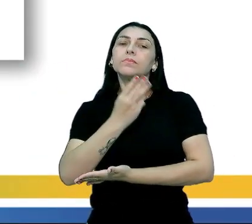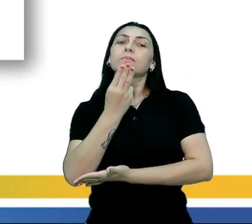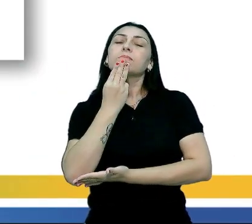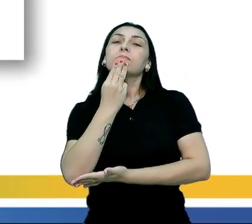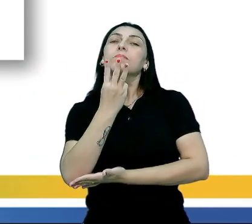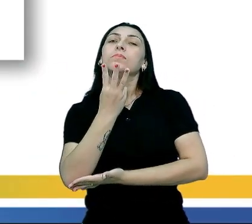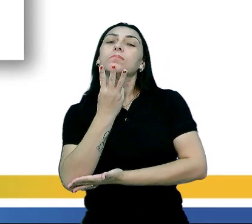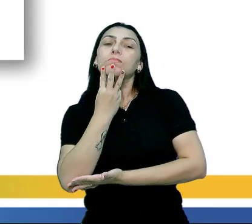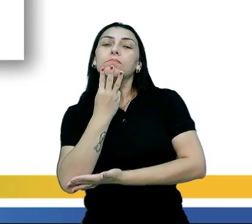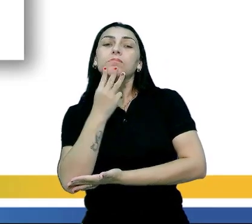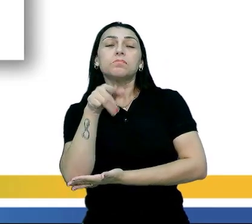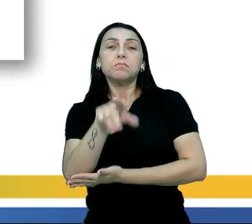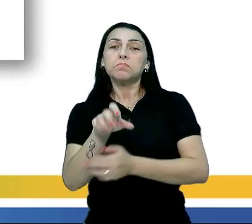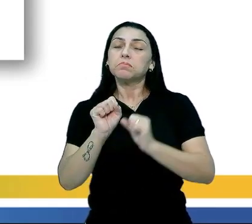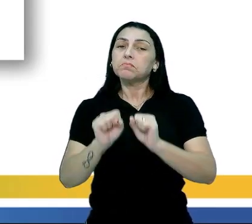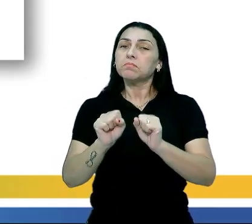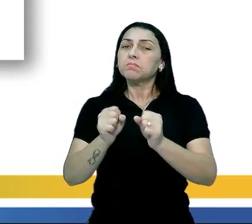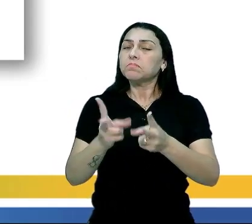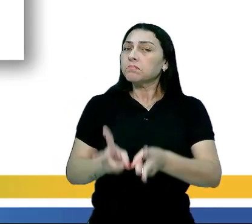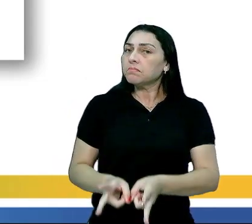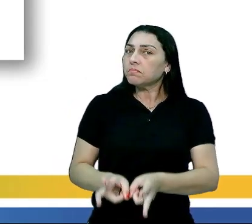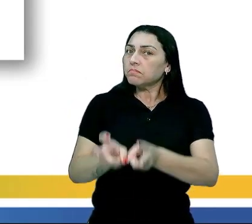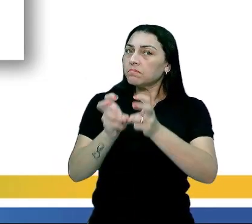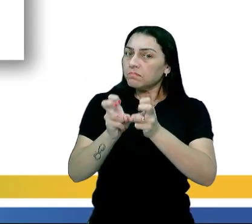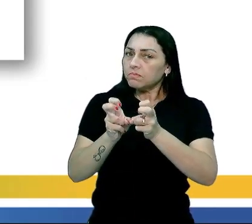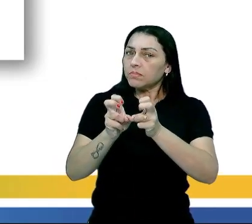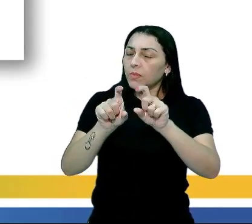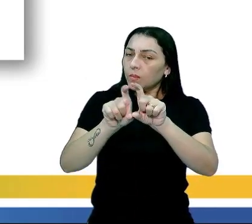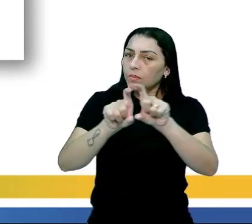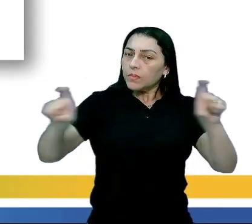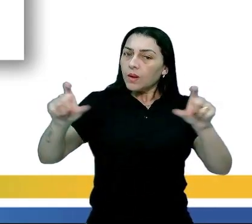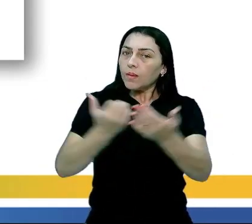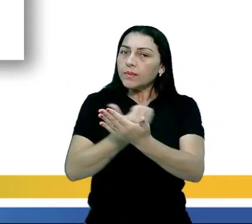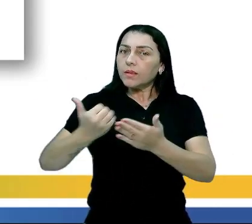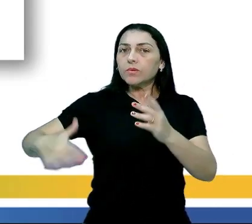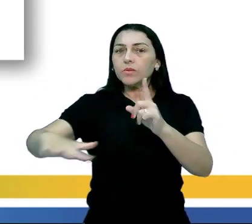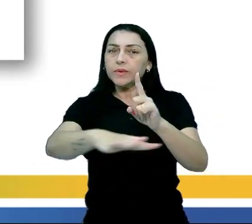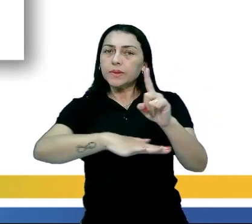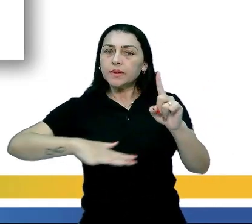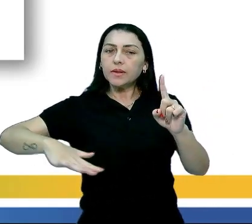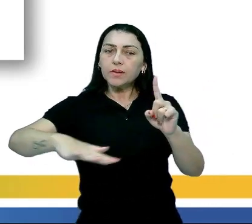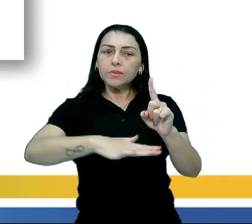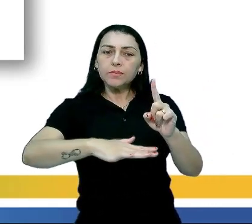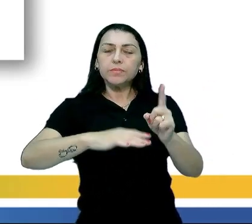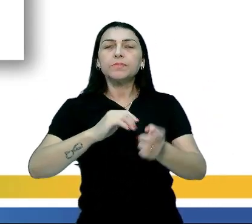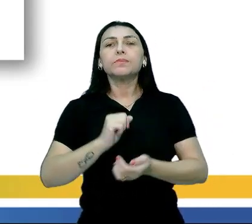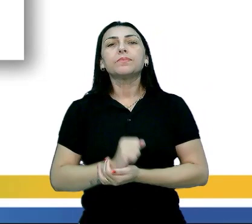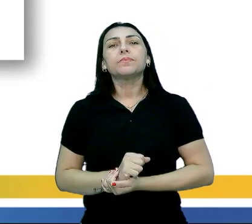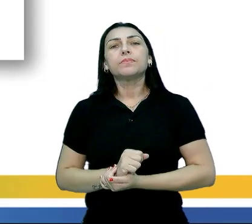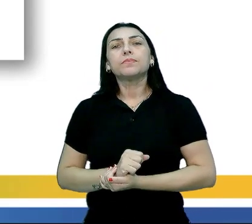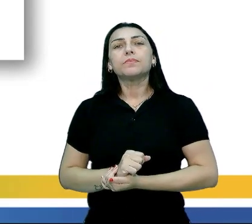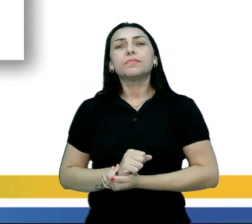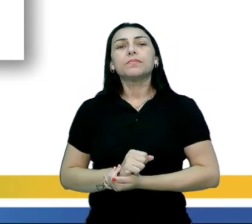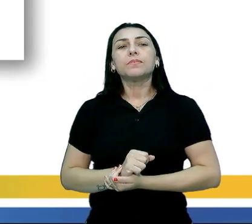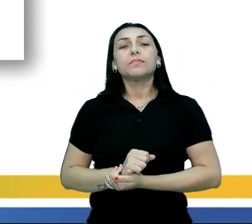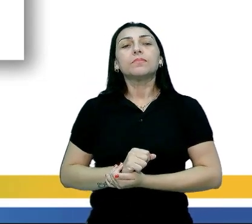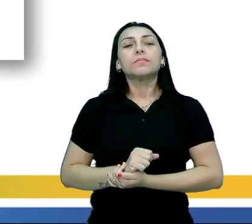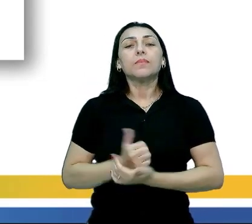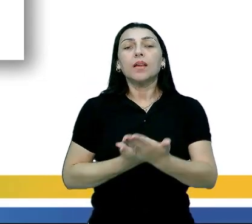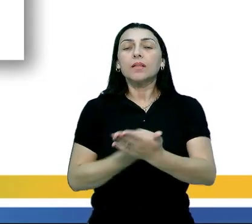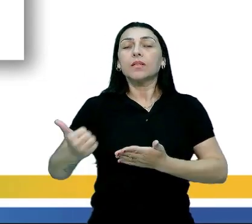Max Weber, e vocês podem perceber bem grande, ação social.